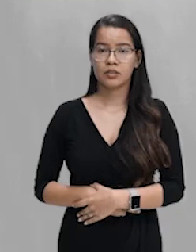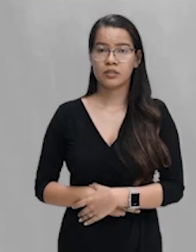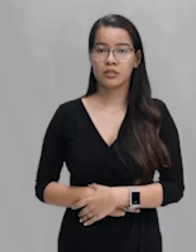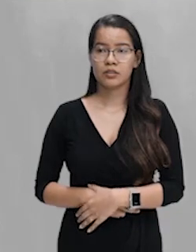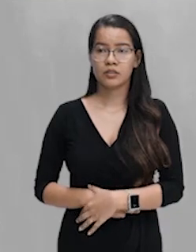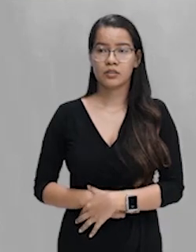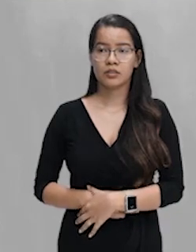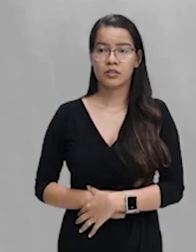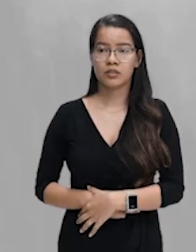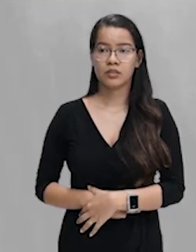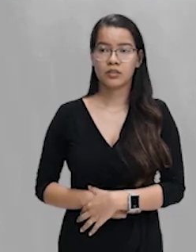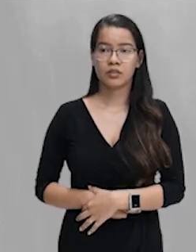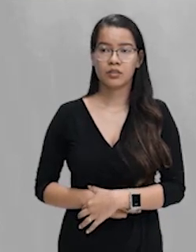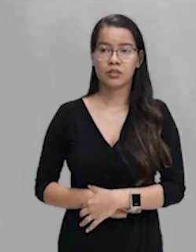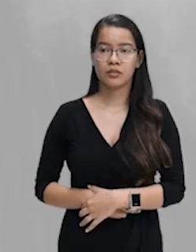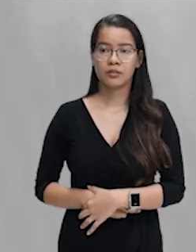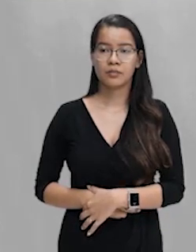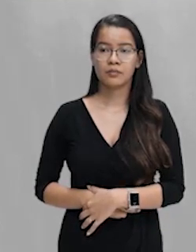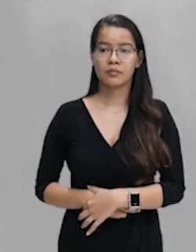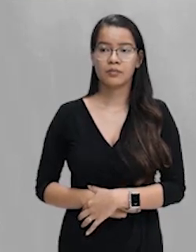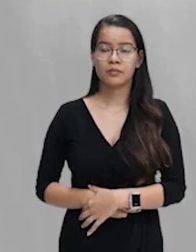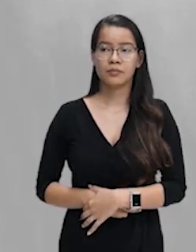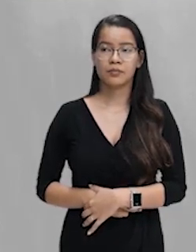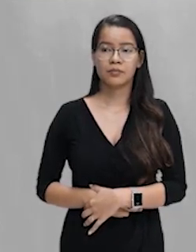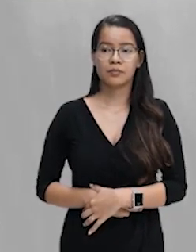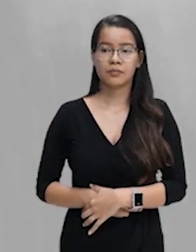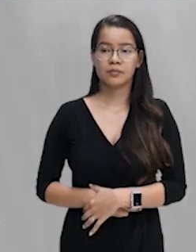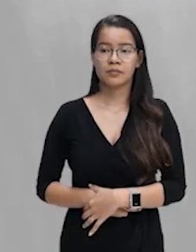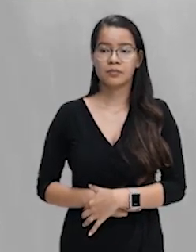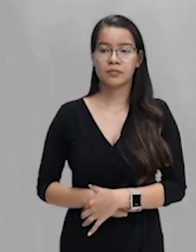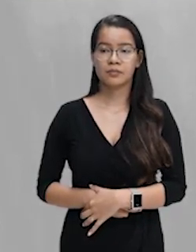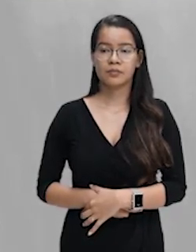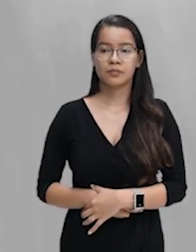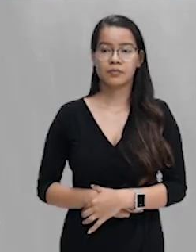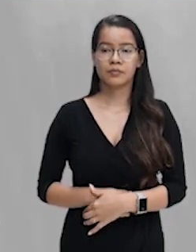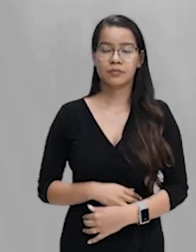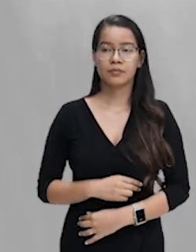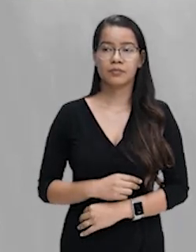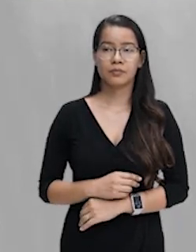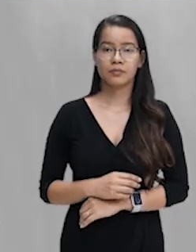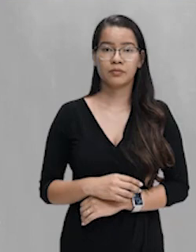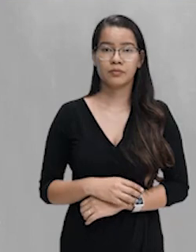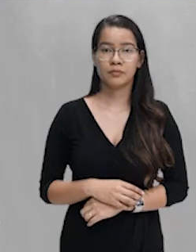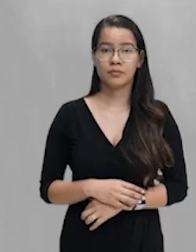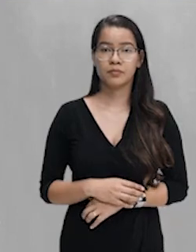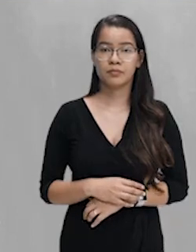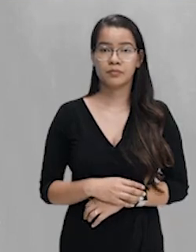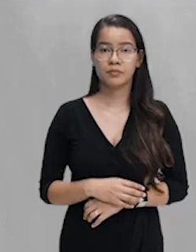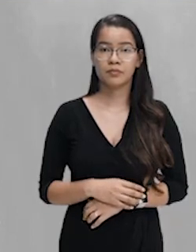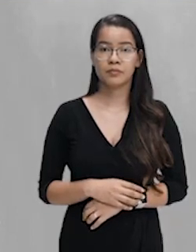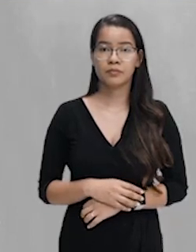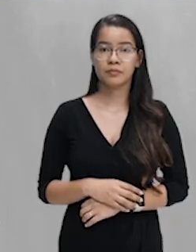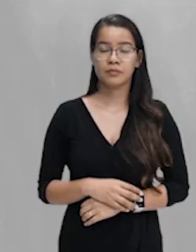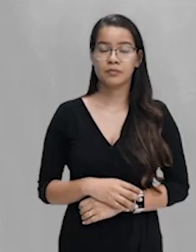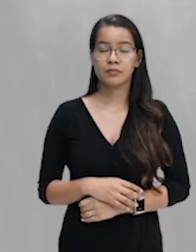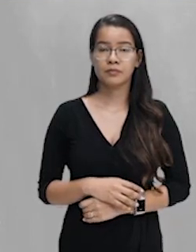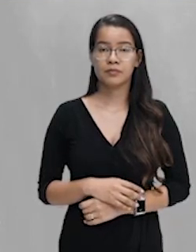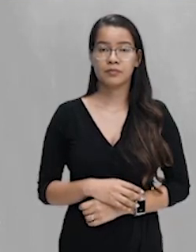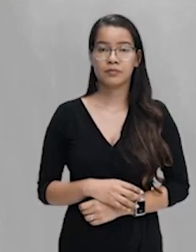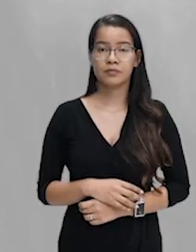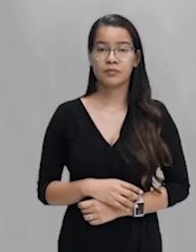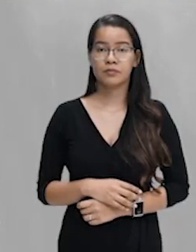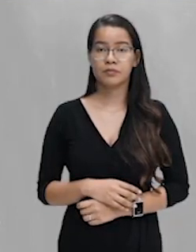aprendido, tú habías aprendido, él, ella, usted había